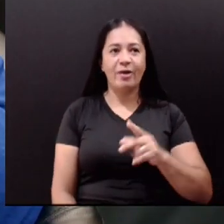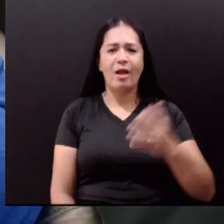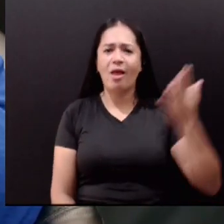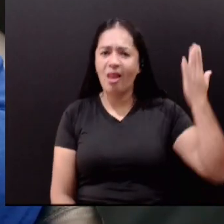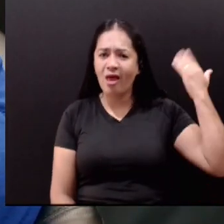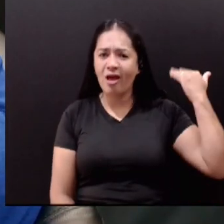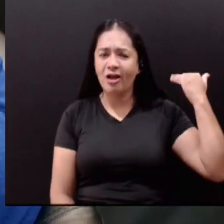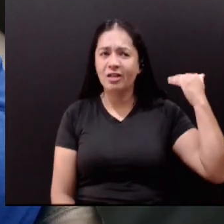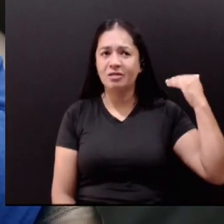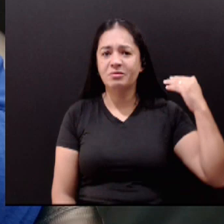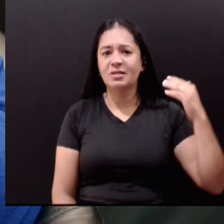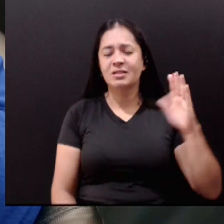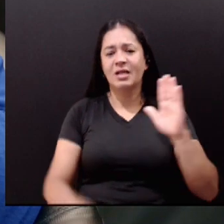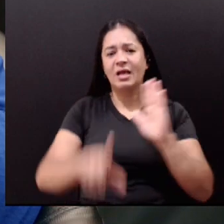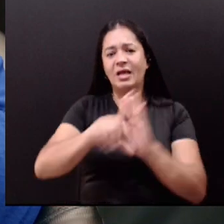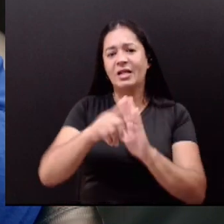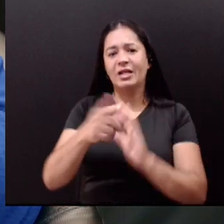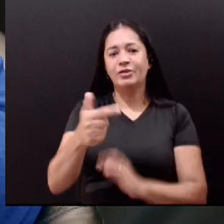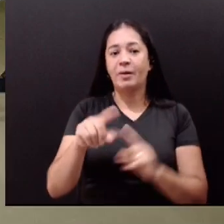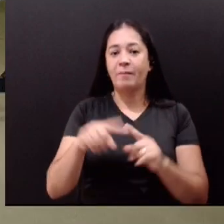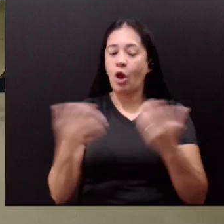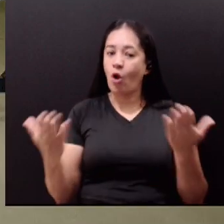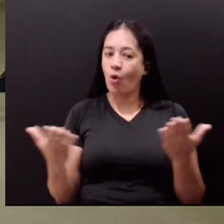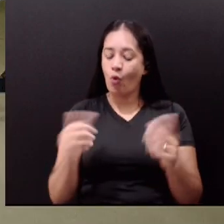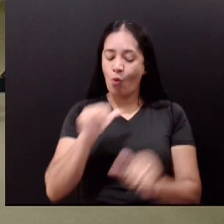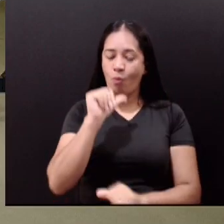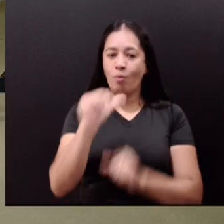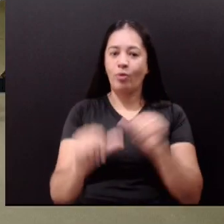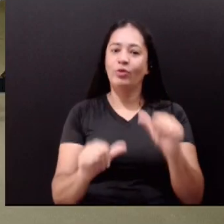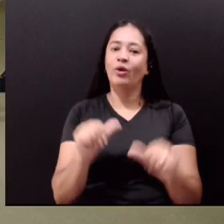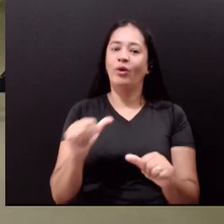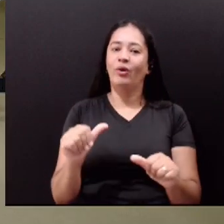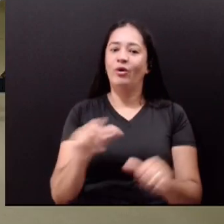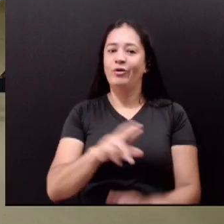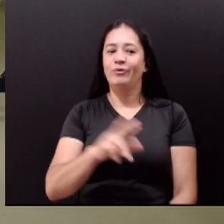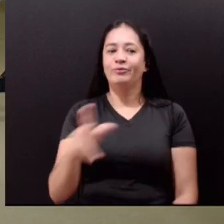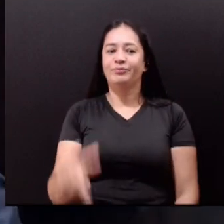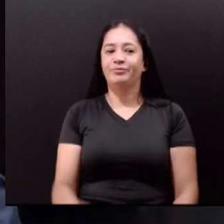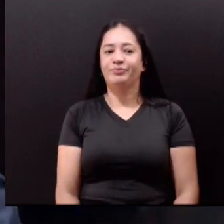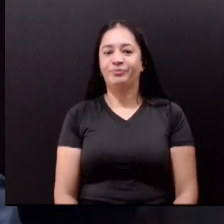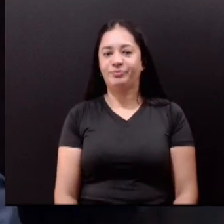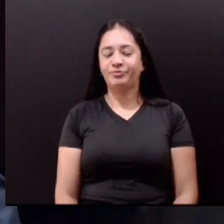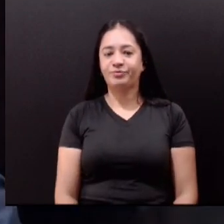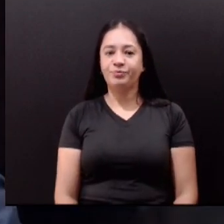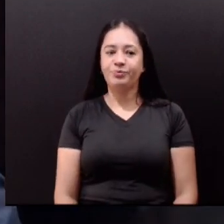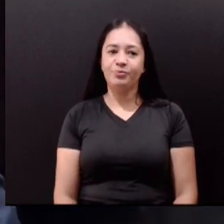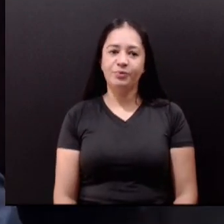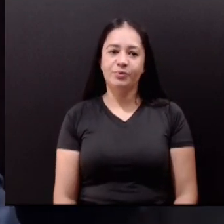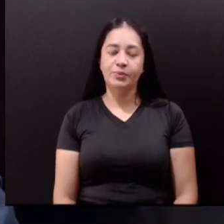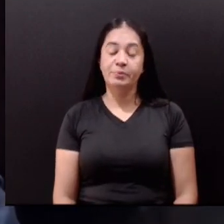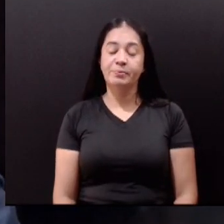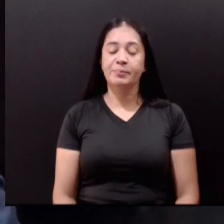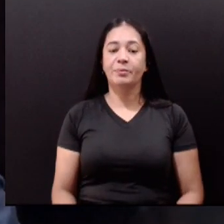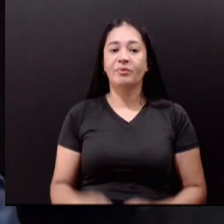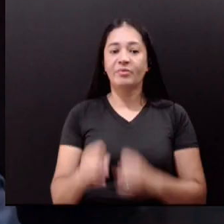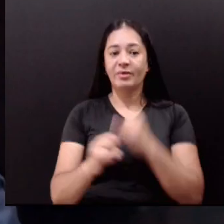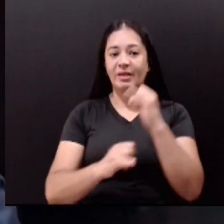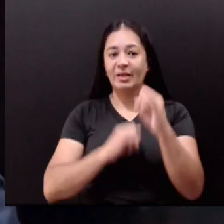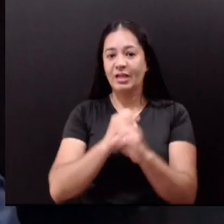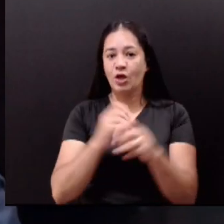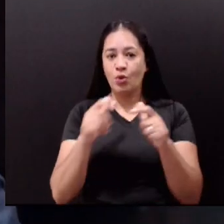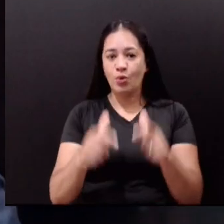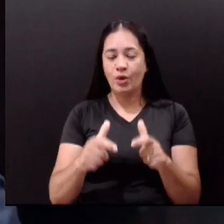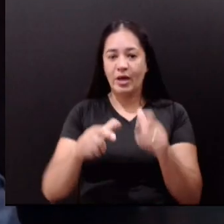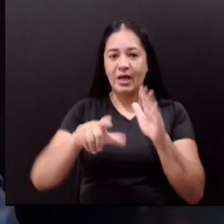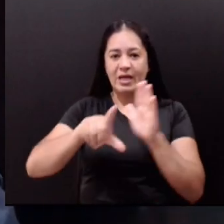sem lei, mas hoje as coisas estão diferentes. Olha, a internet não é uma terra sem lei, ela é uma